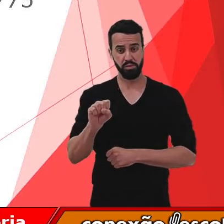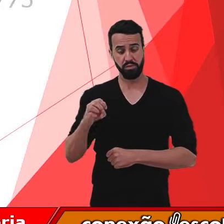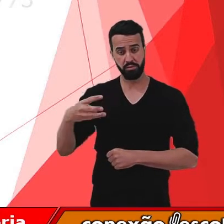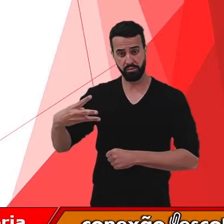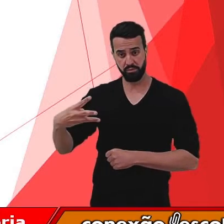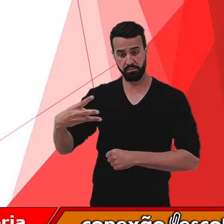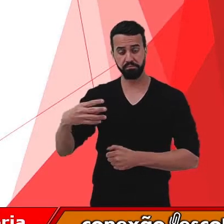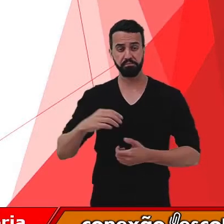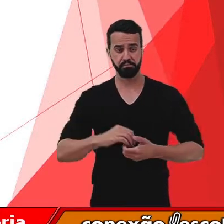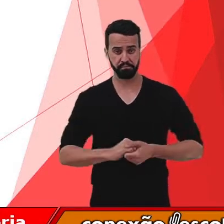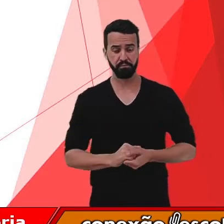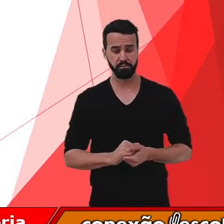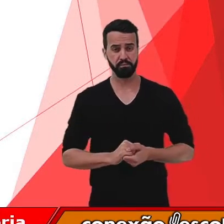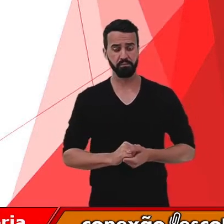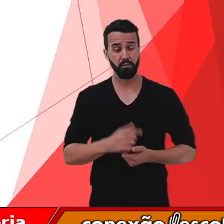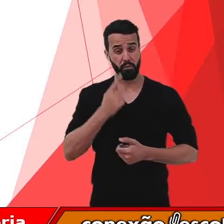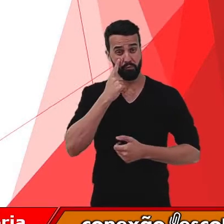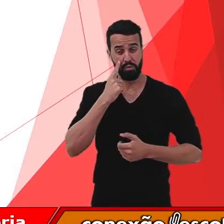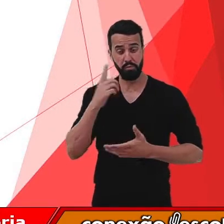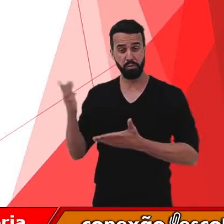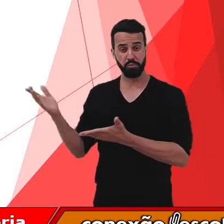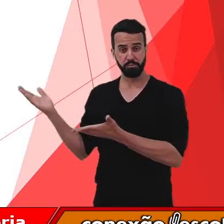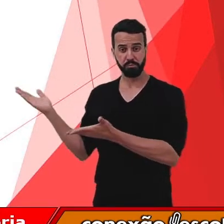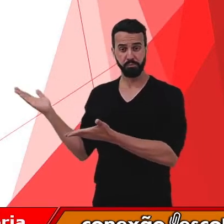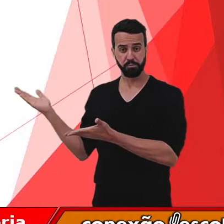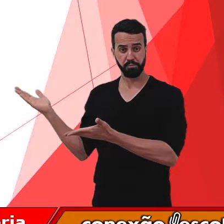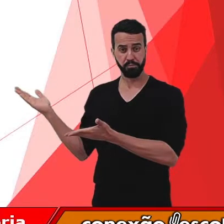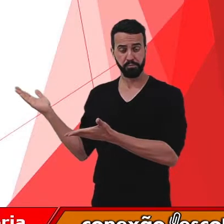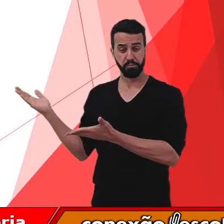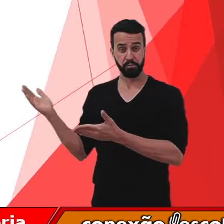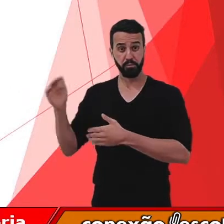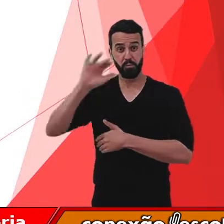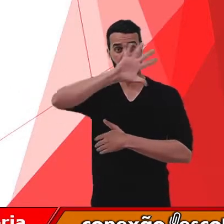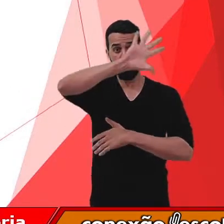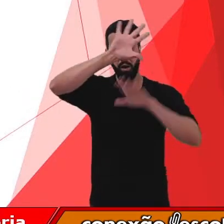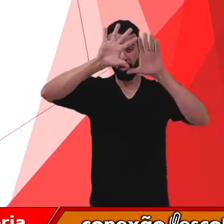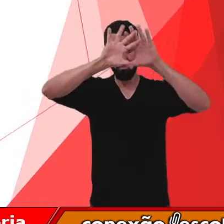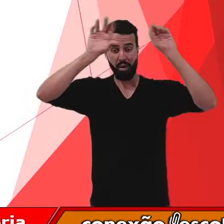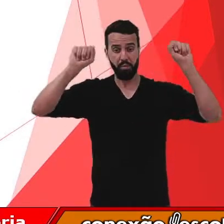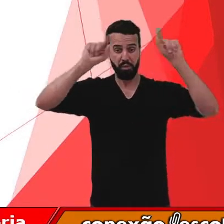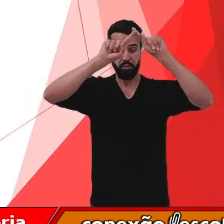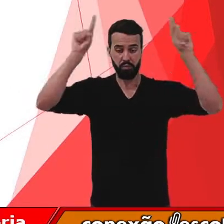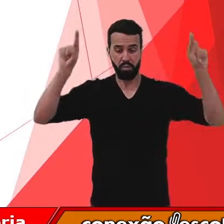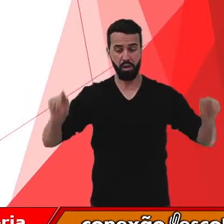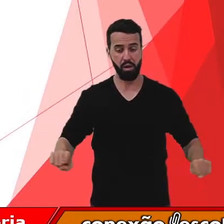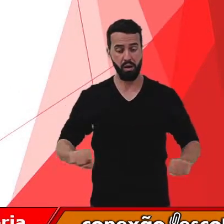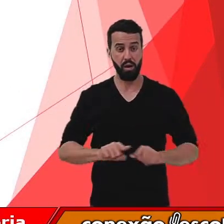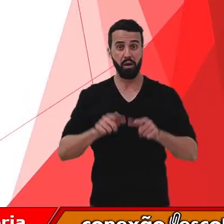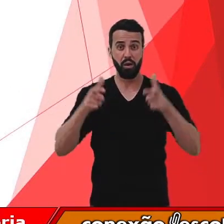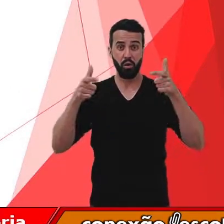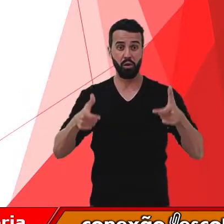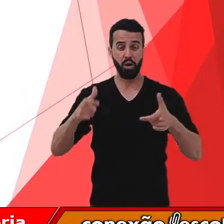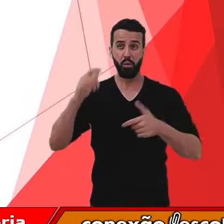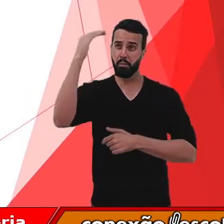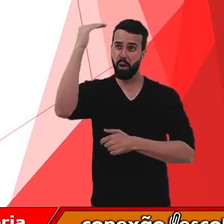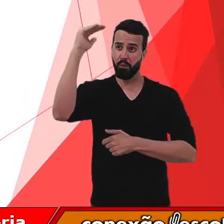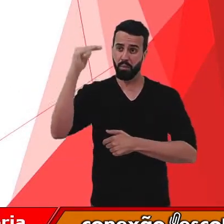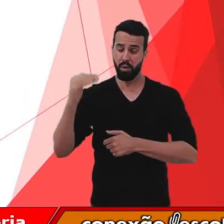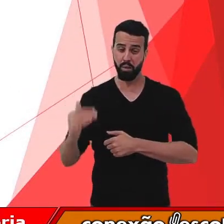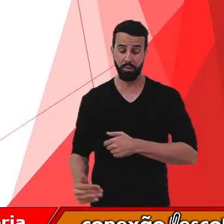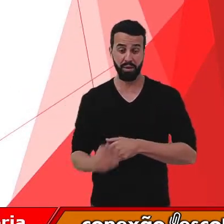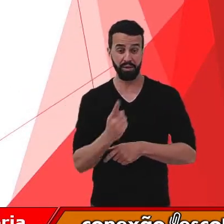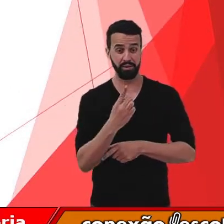1783. Neste mapa é apresentado para vocês a localização geográfica dessas